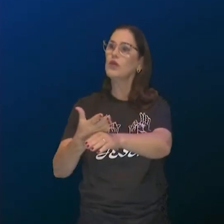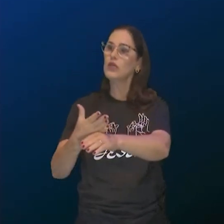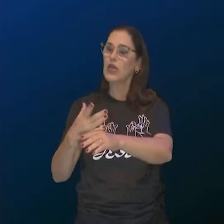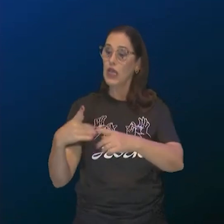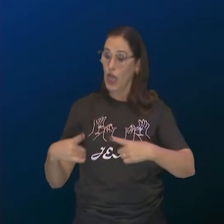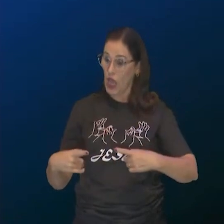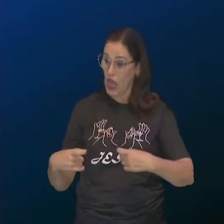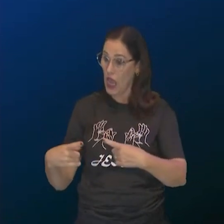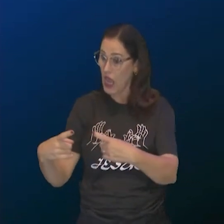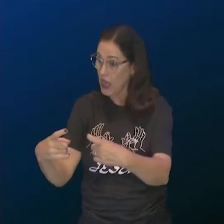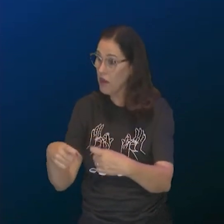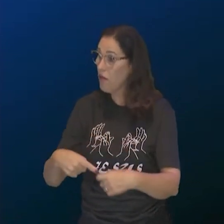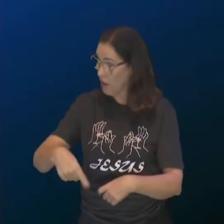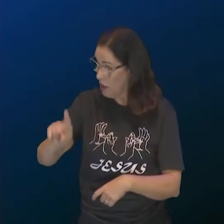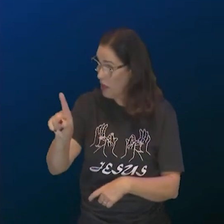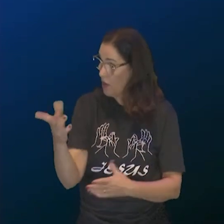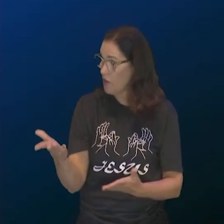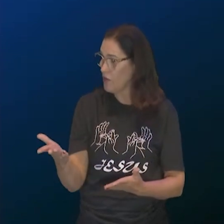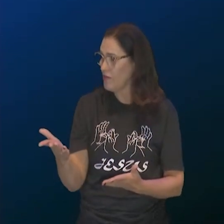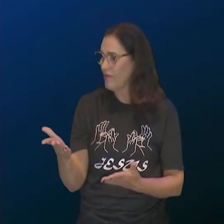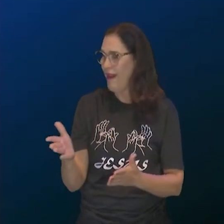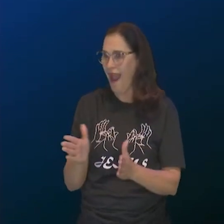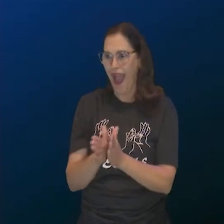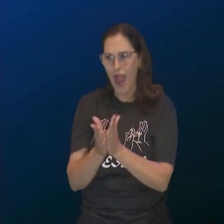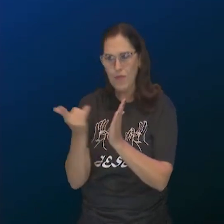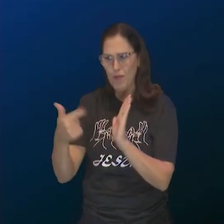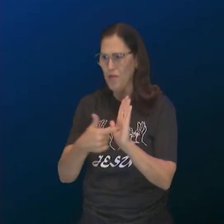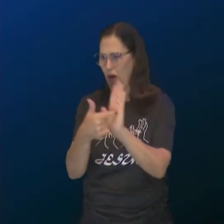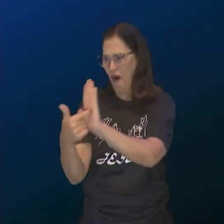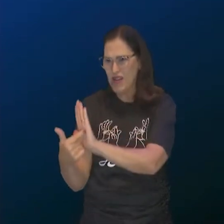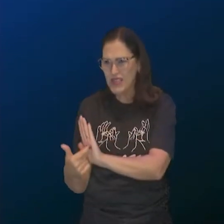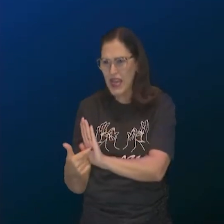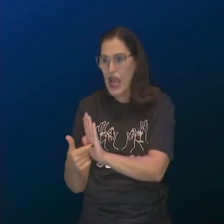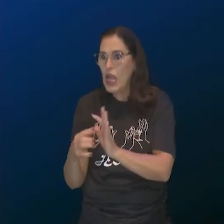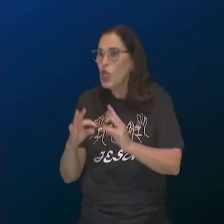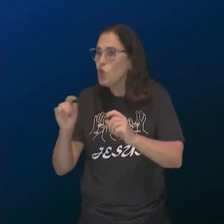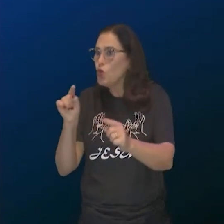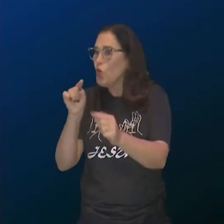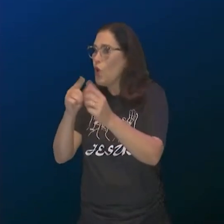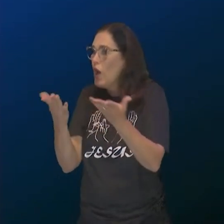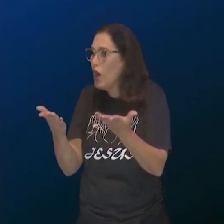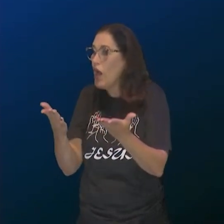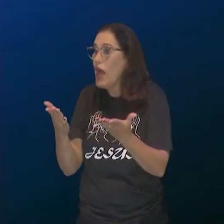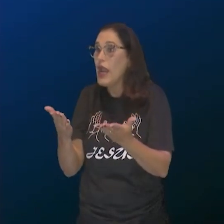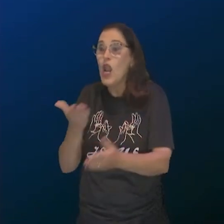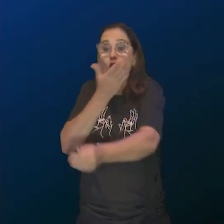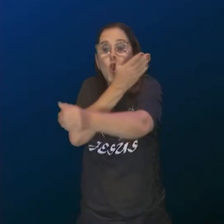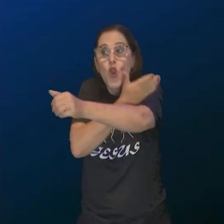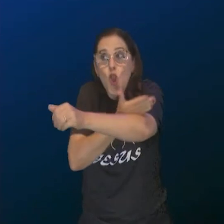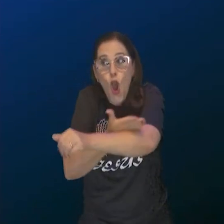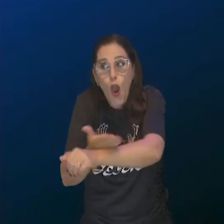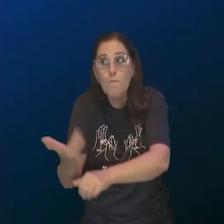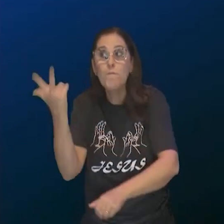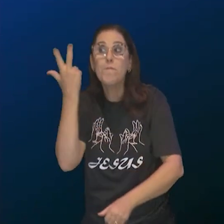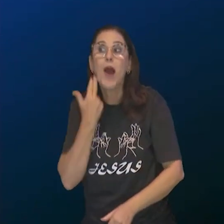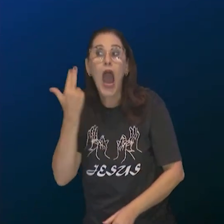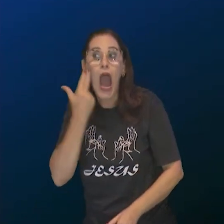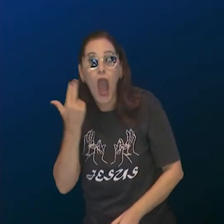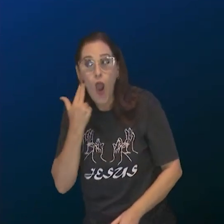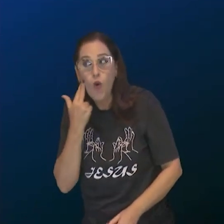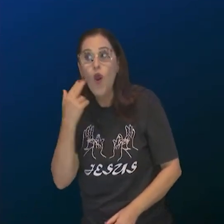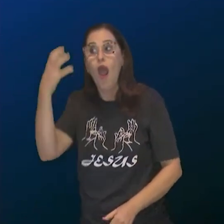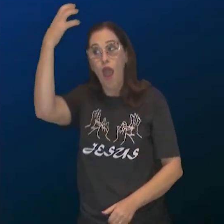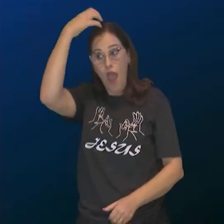guerra, observem que nada na Bíblia é por acaso, o destaque, os reis costumavam sair para a guerra, Davi enviou a Joabe e a